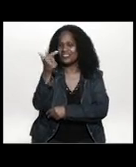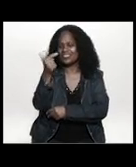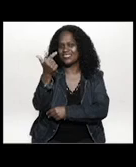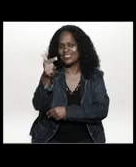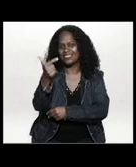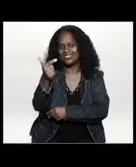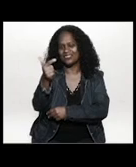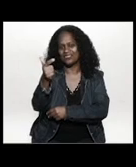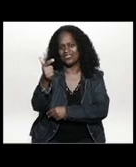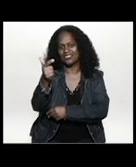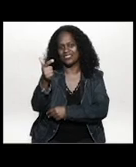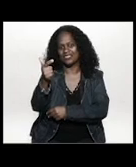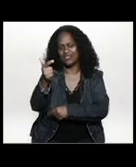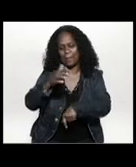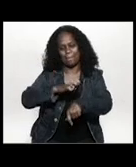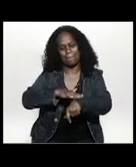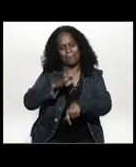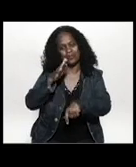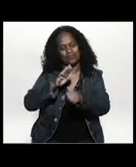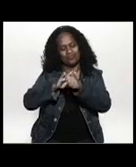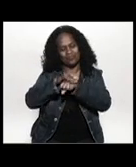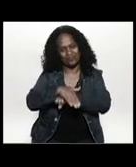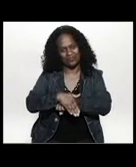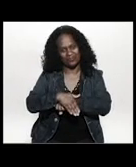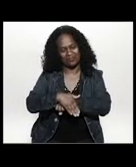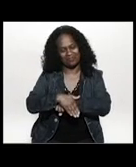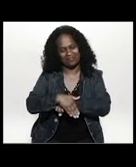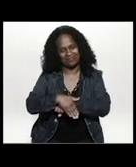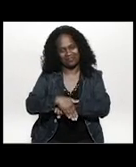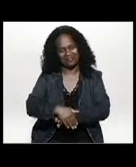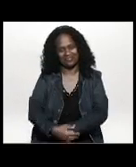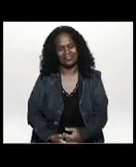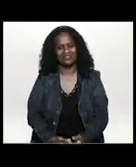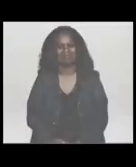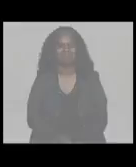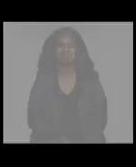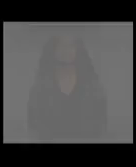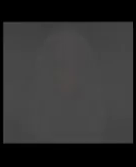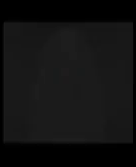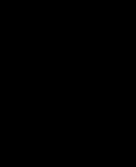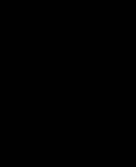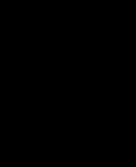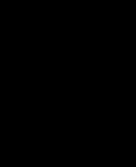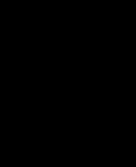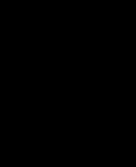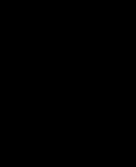não haverá bastante noite.